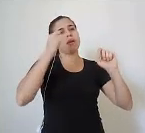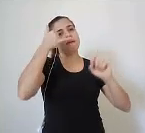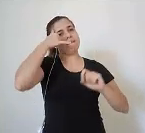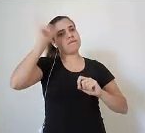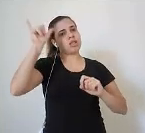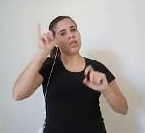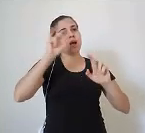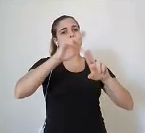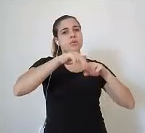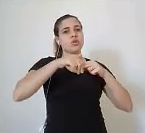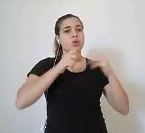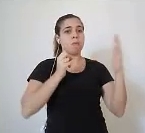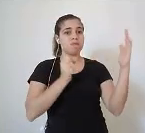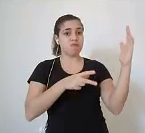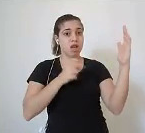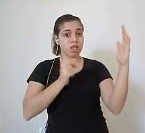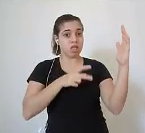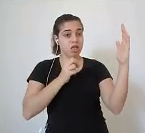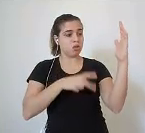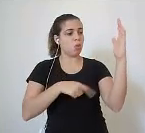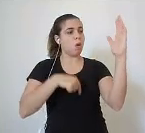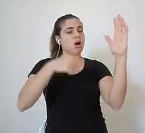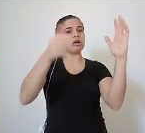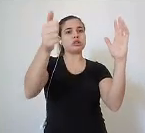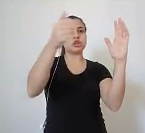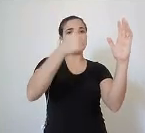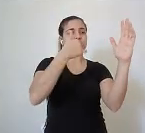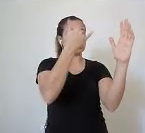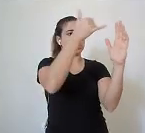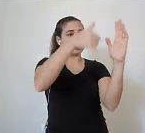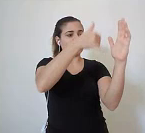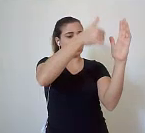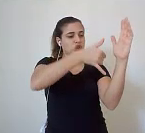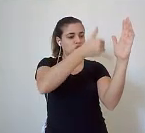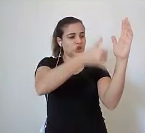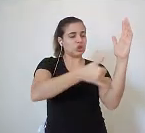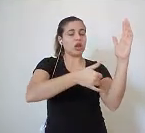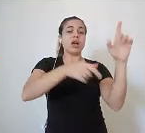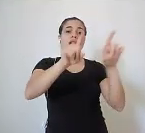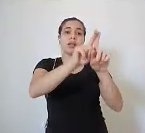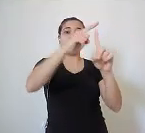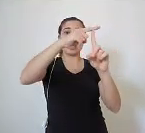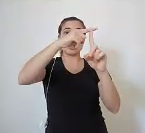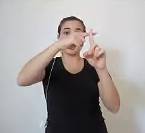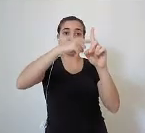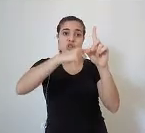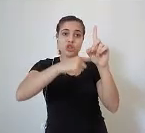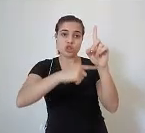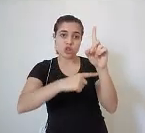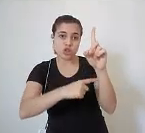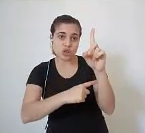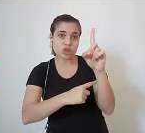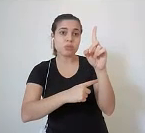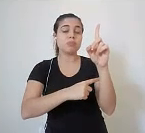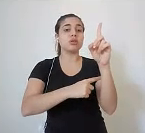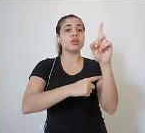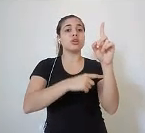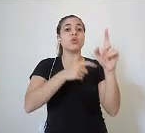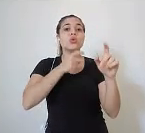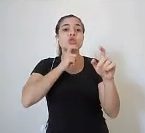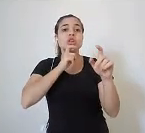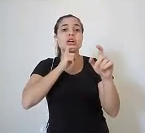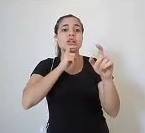desses organismos, a gente vai então agir de modo a evitar que eles se reproduzam nesses alimentos.